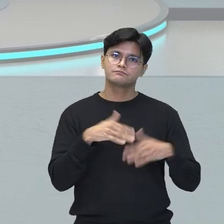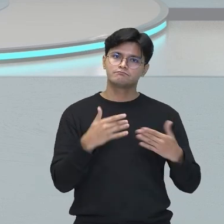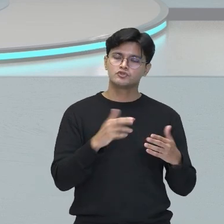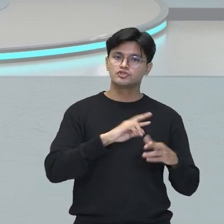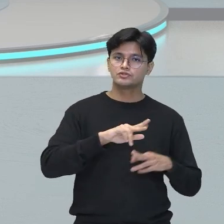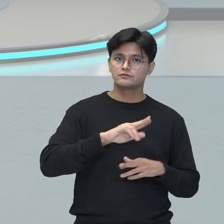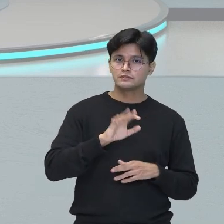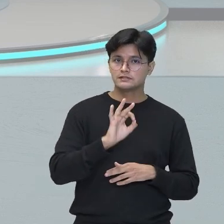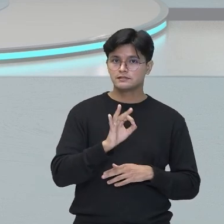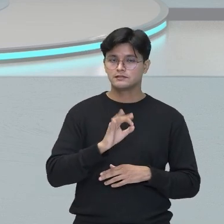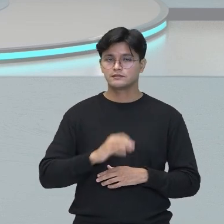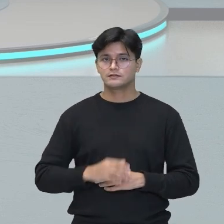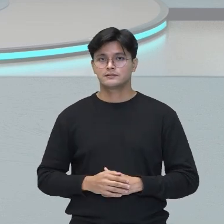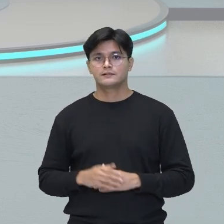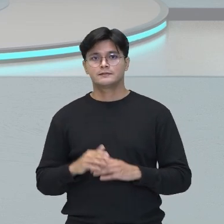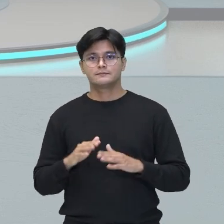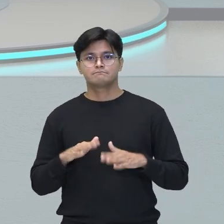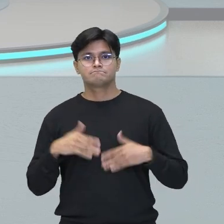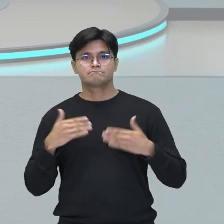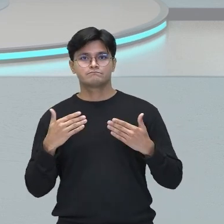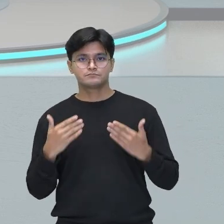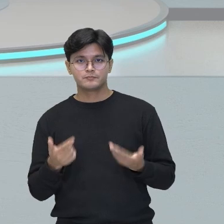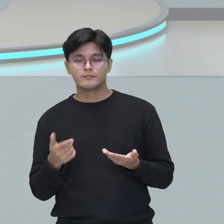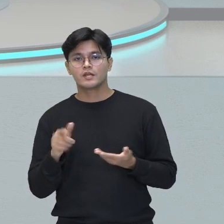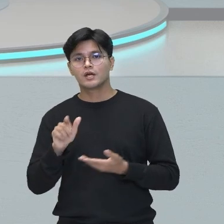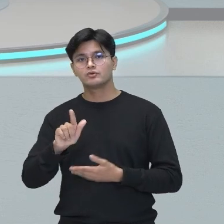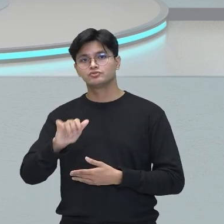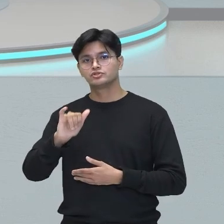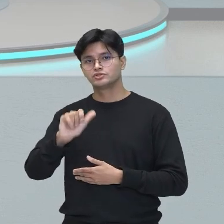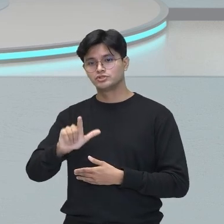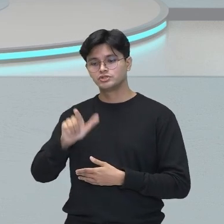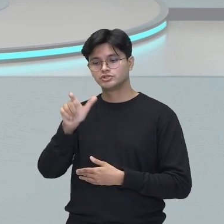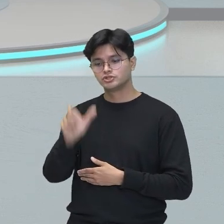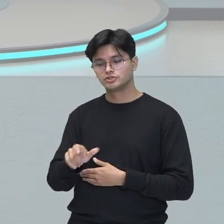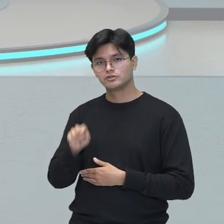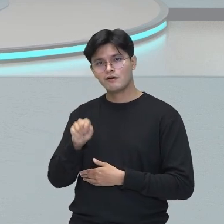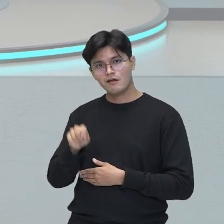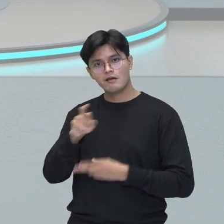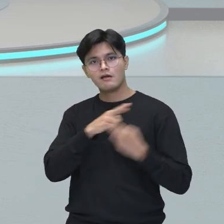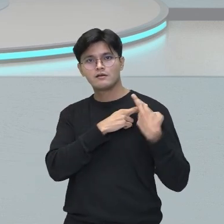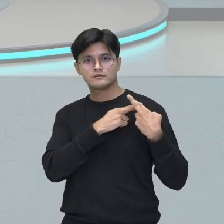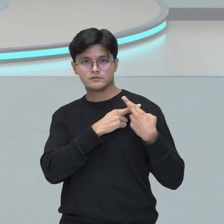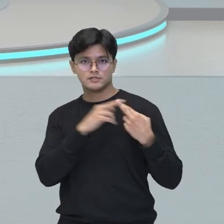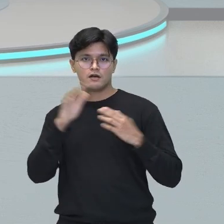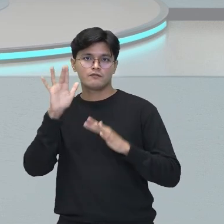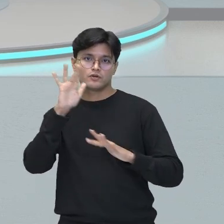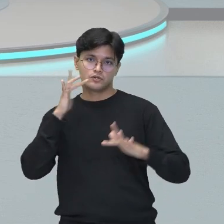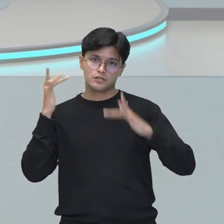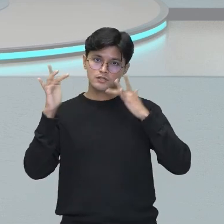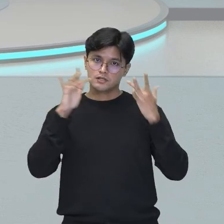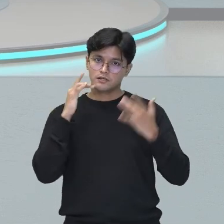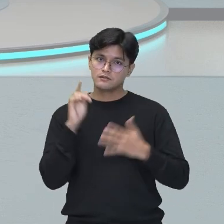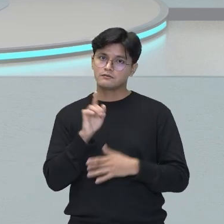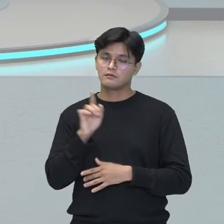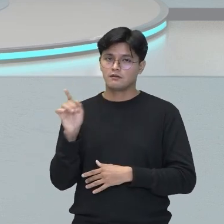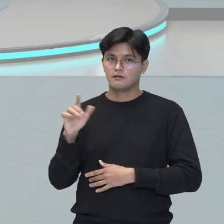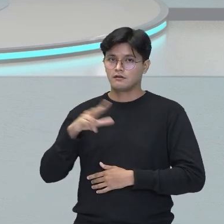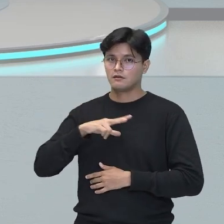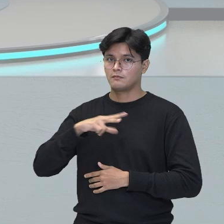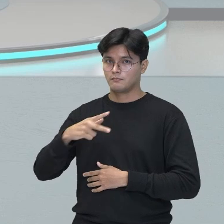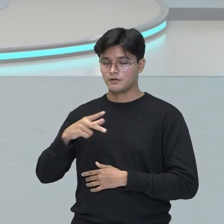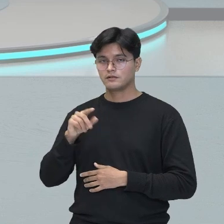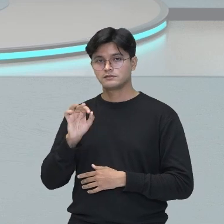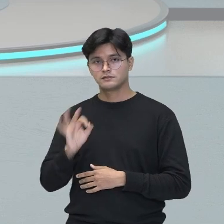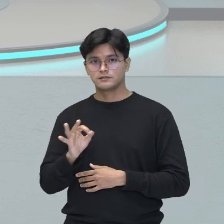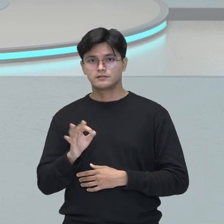né então Gil Vicente era o responsável pelo teatro lá teatro em